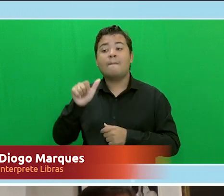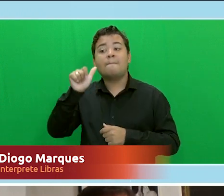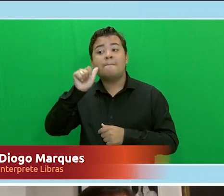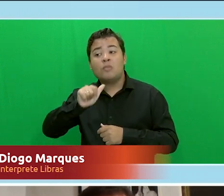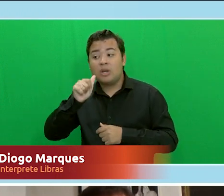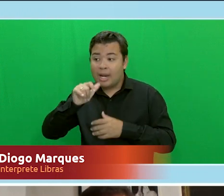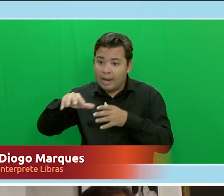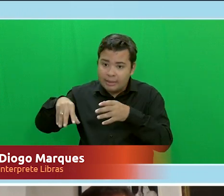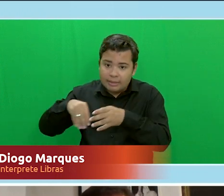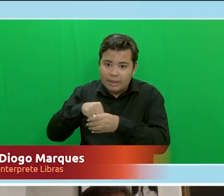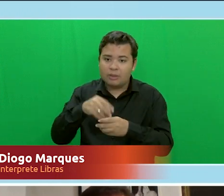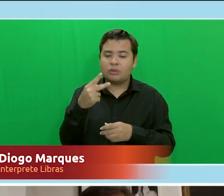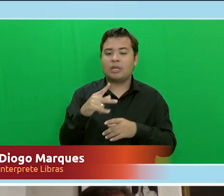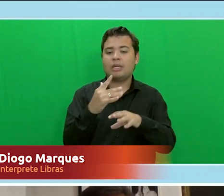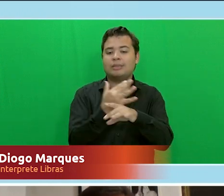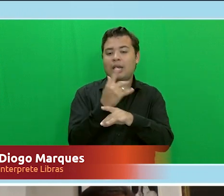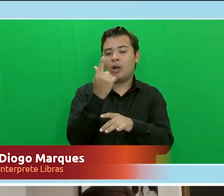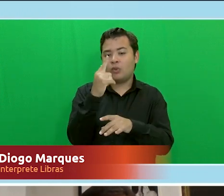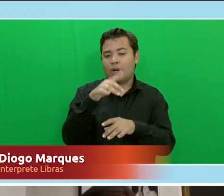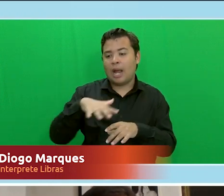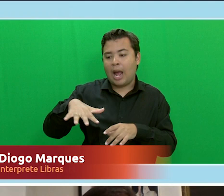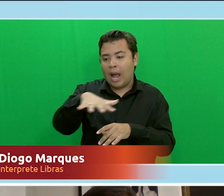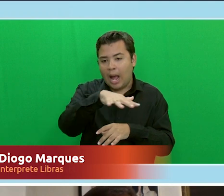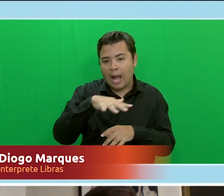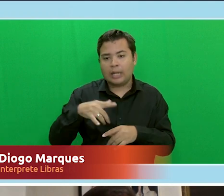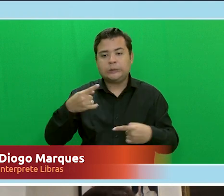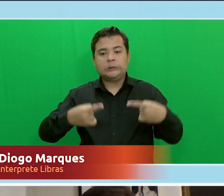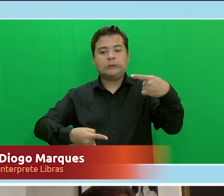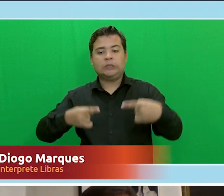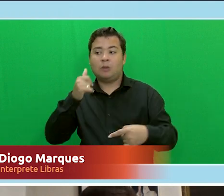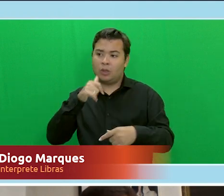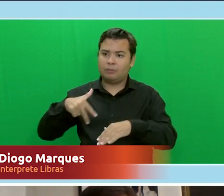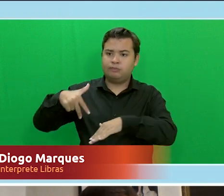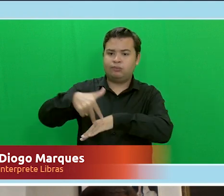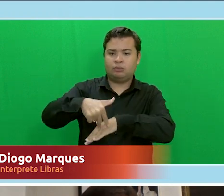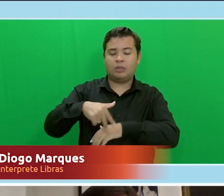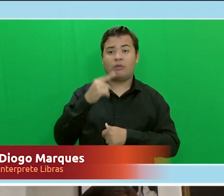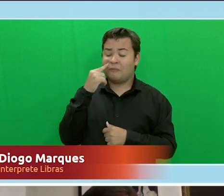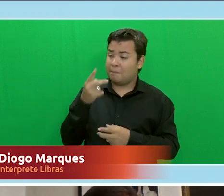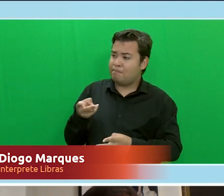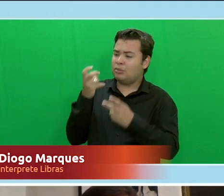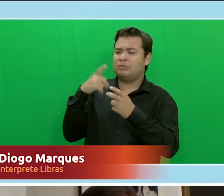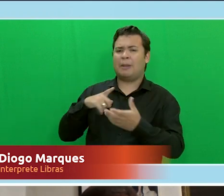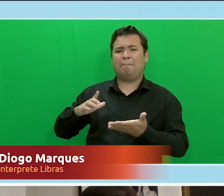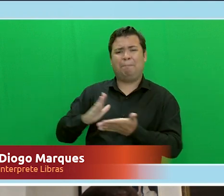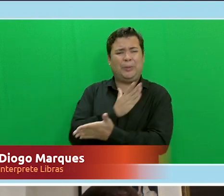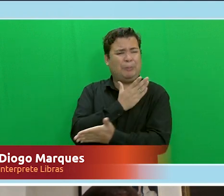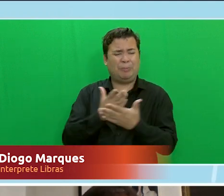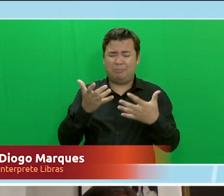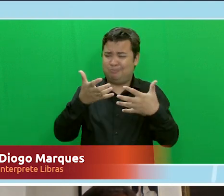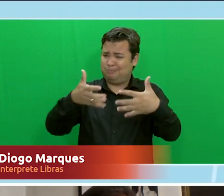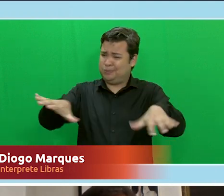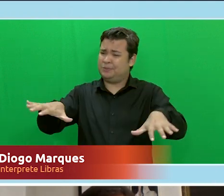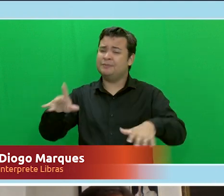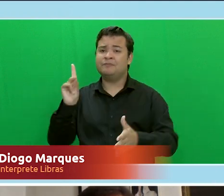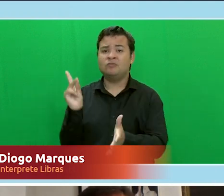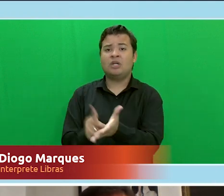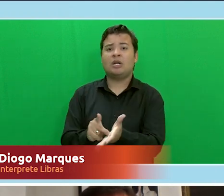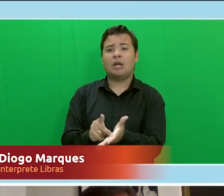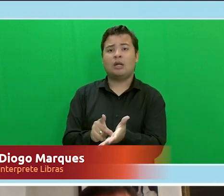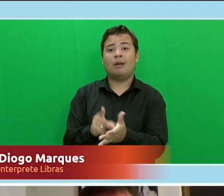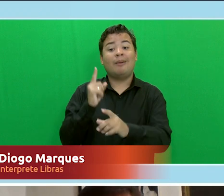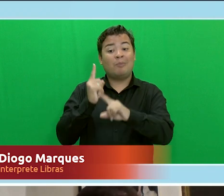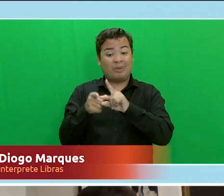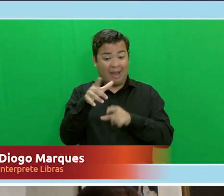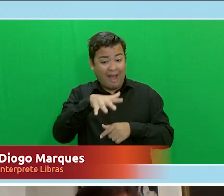na produção socioespacial de Goiânia. E a gente vai vendo essa segregação, porque, além de tudo, esse espaço